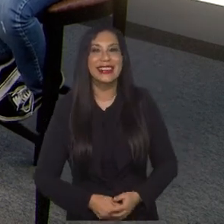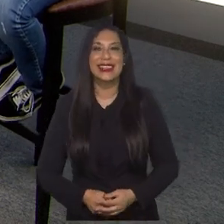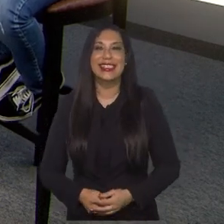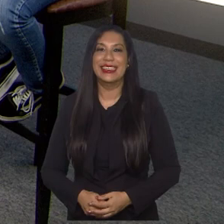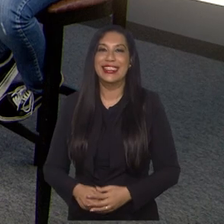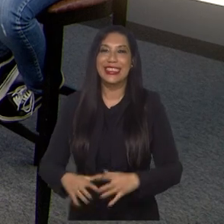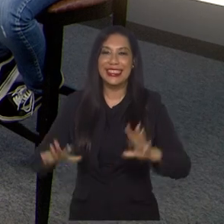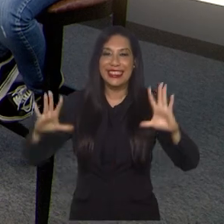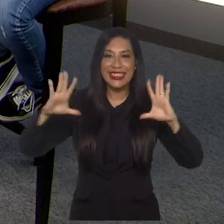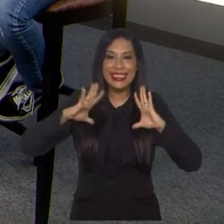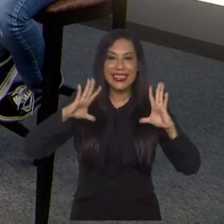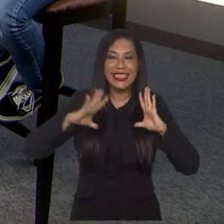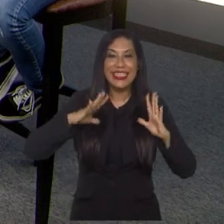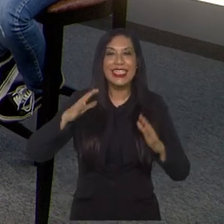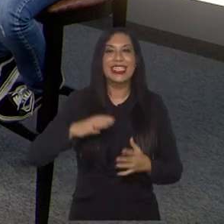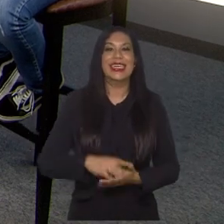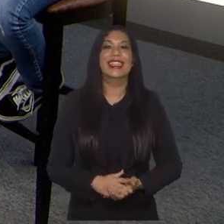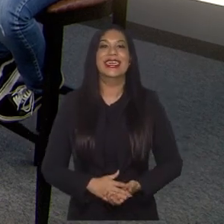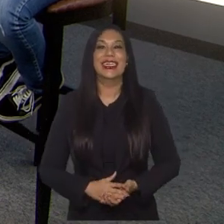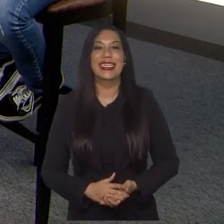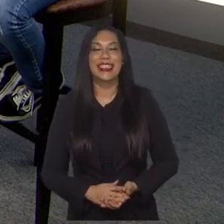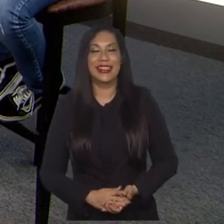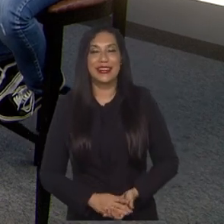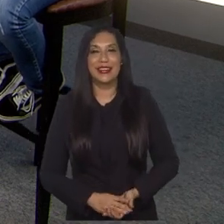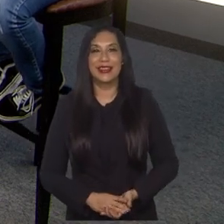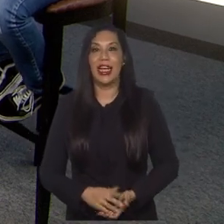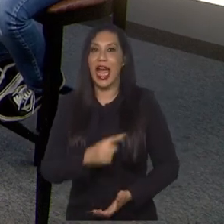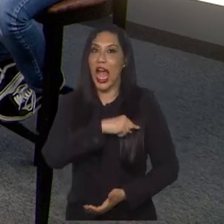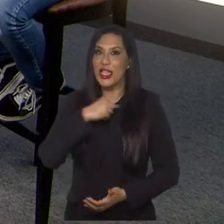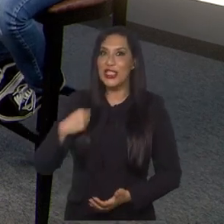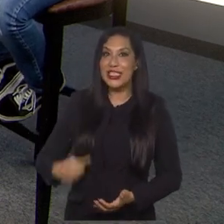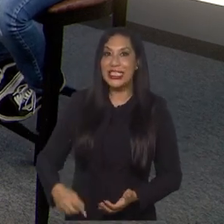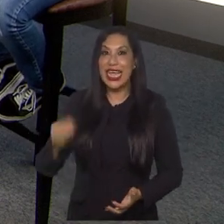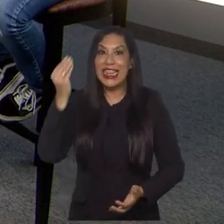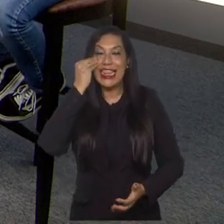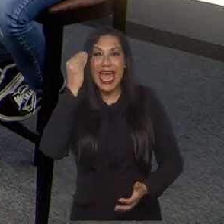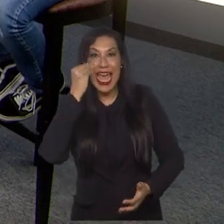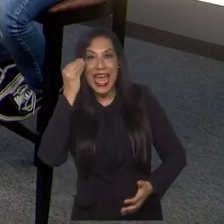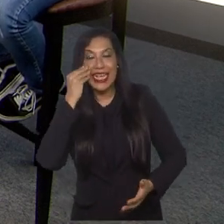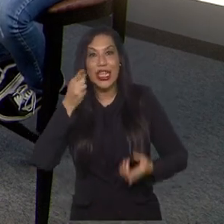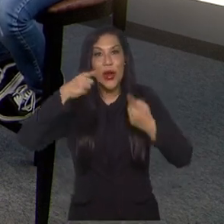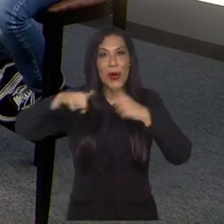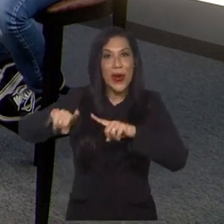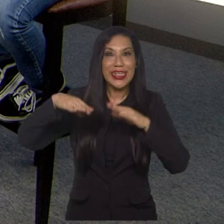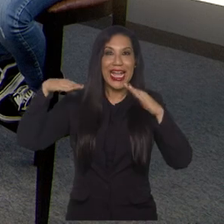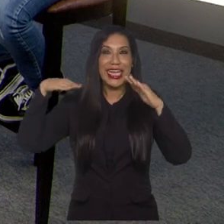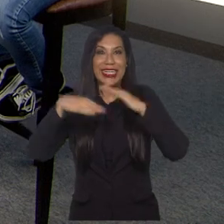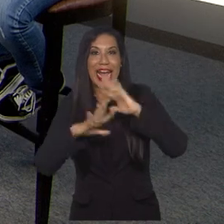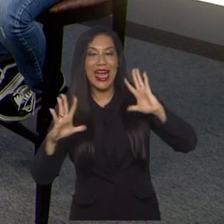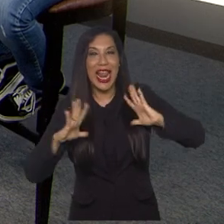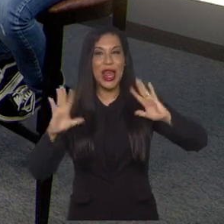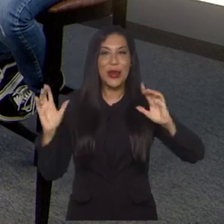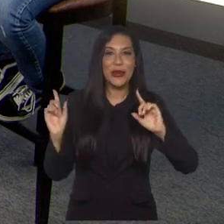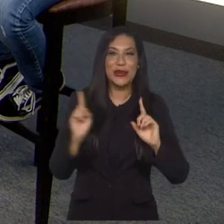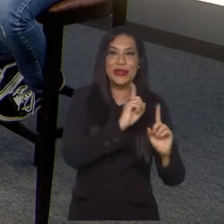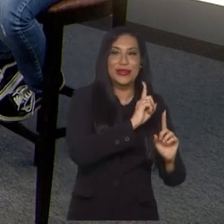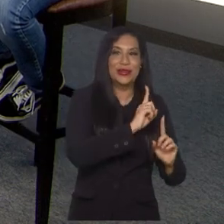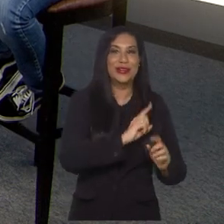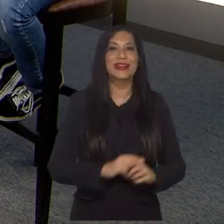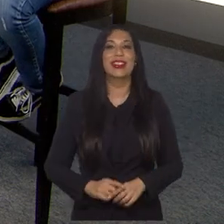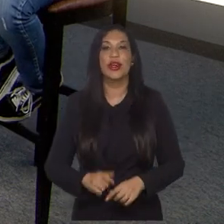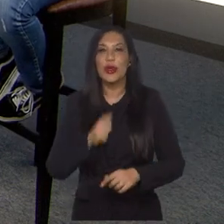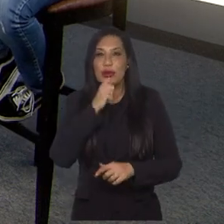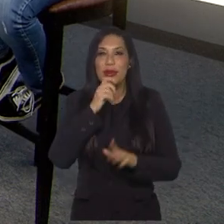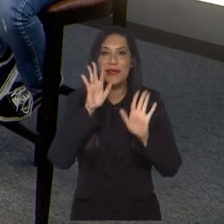de goleira aos 92. Tipo, a China ainda tenta fazer aquela contra-ataque com o goleiro fora do gol. E